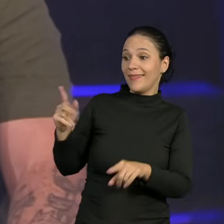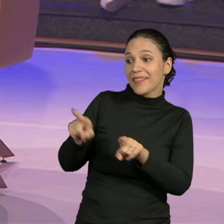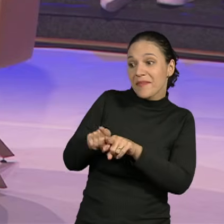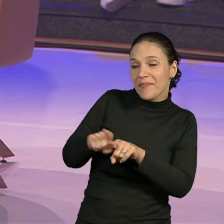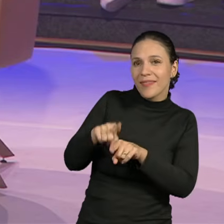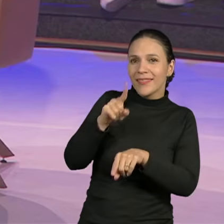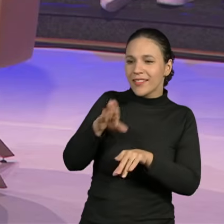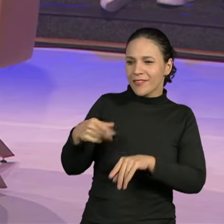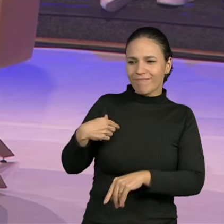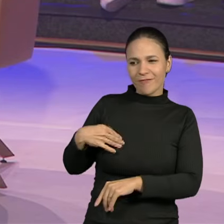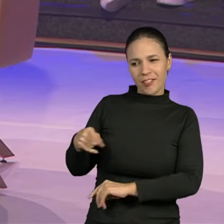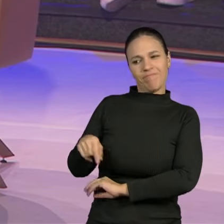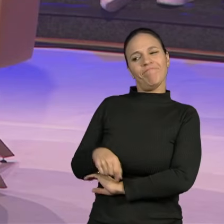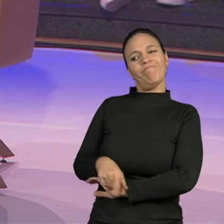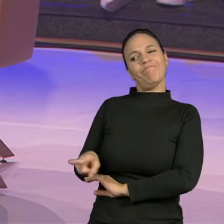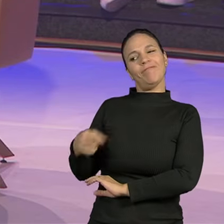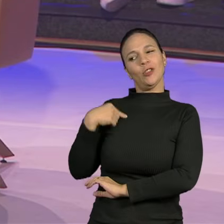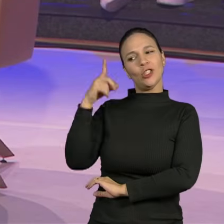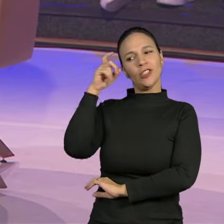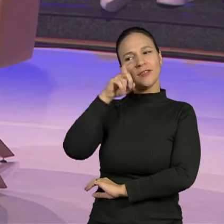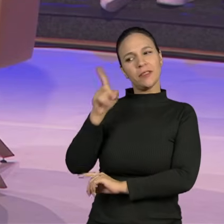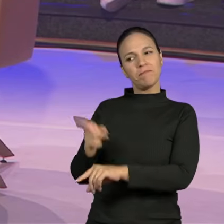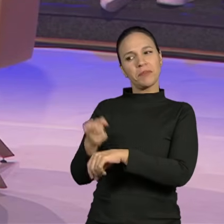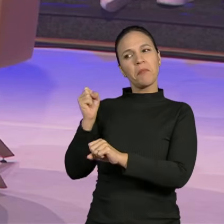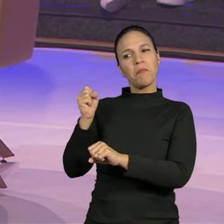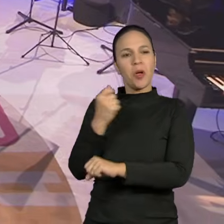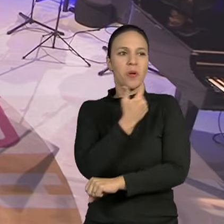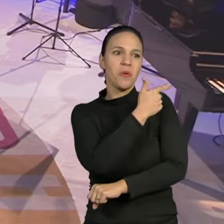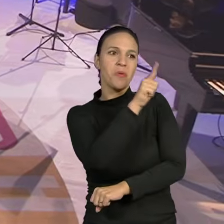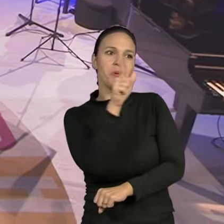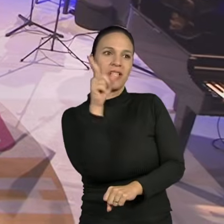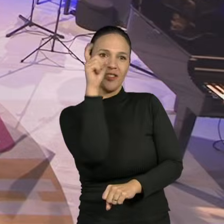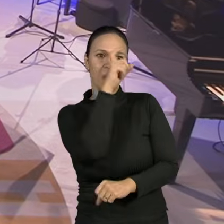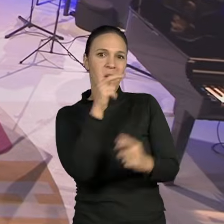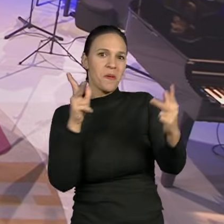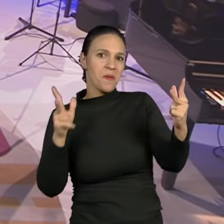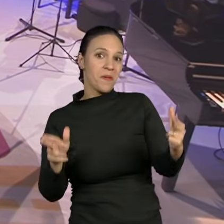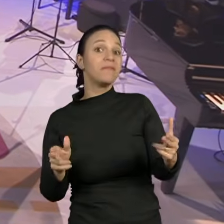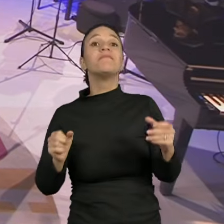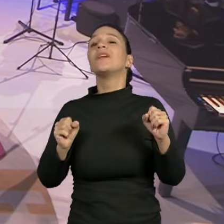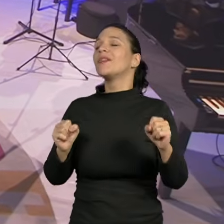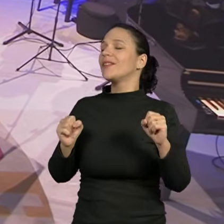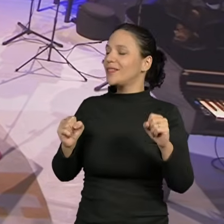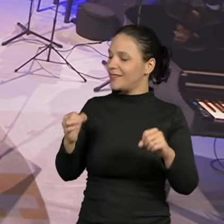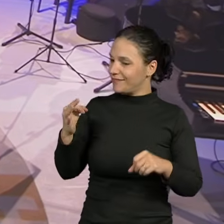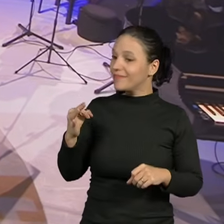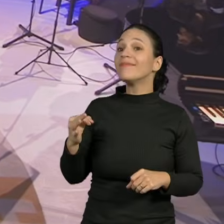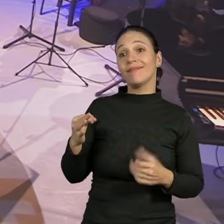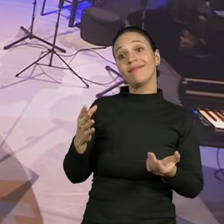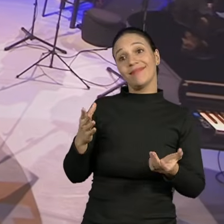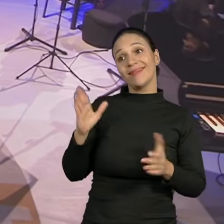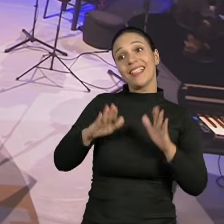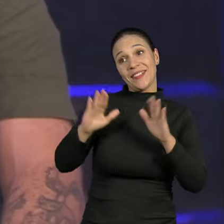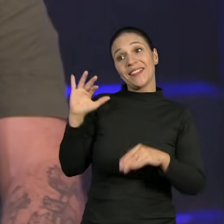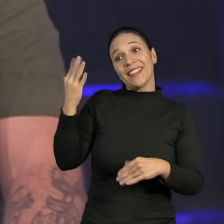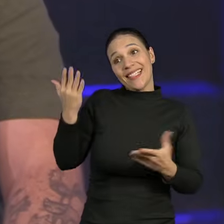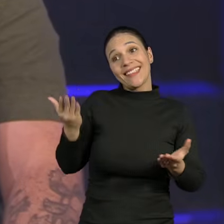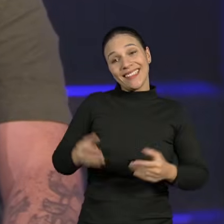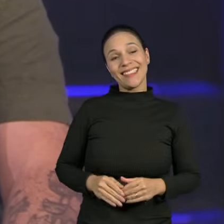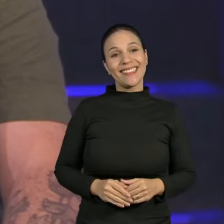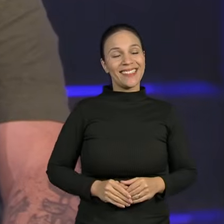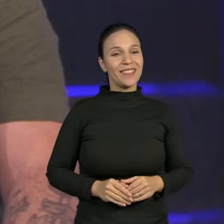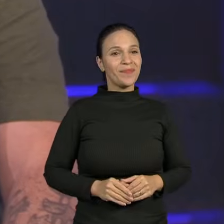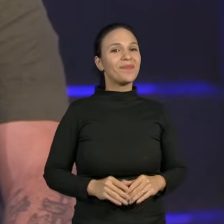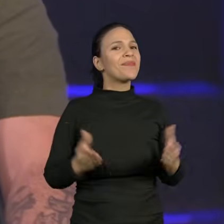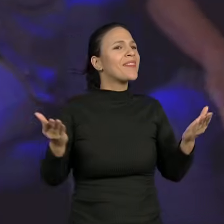vê alguma coisa aqui e fala, se eu estou tendo essa dificuldade, um outro pai pode estar tendo, também, né? Uma outra mãe. Também pode estar tendo, e geralmente tem também, porque, né? Bem, a